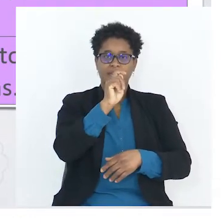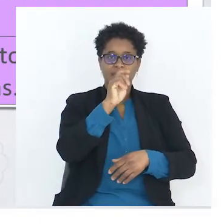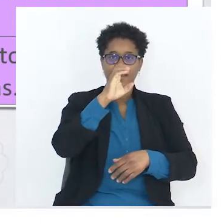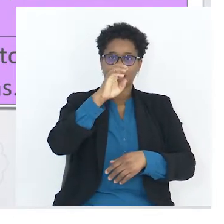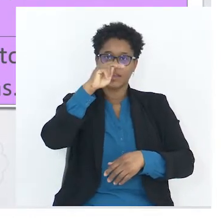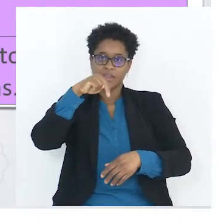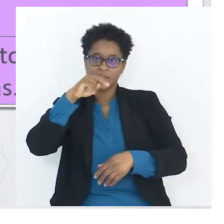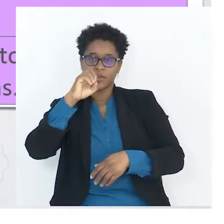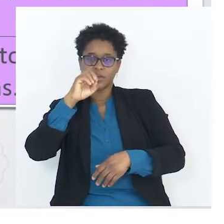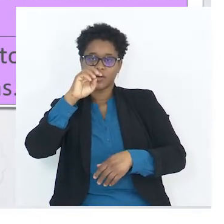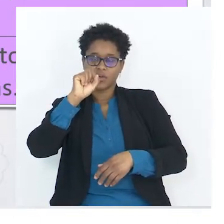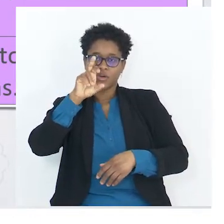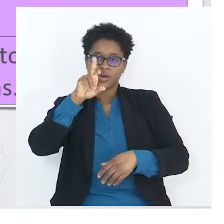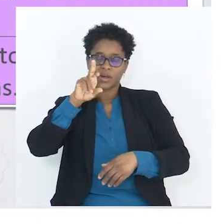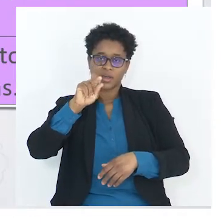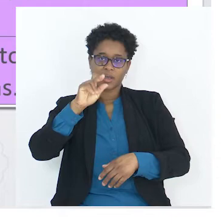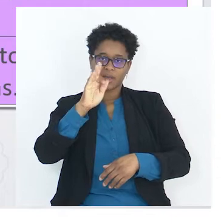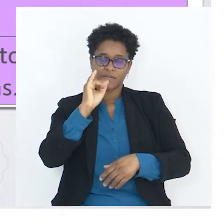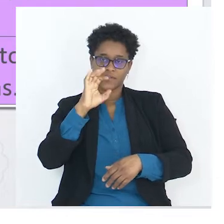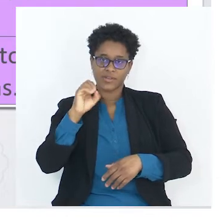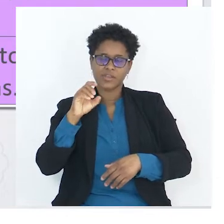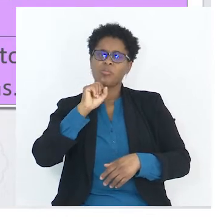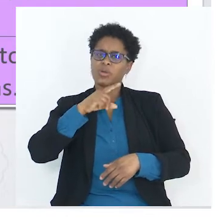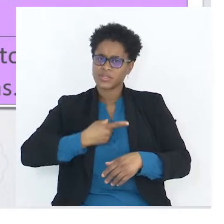iconográficas. Pode ser mapa,